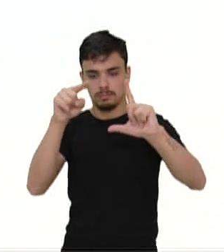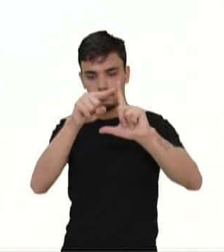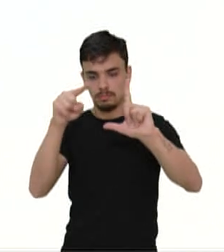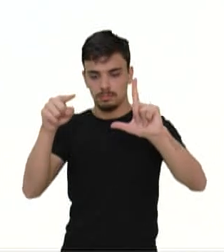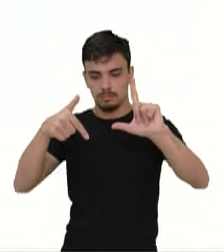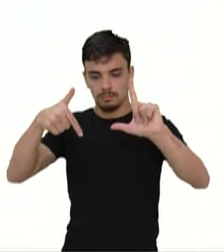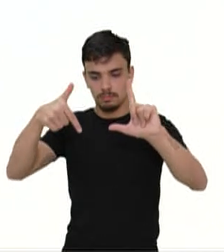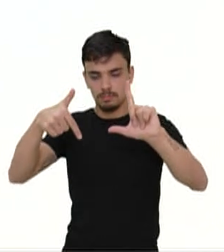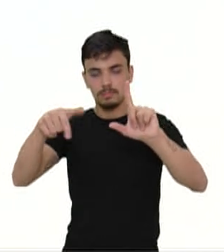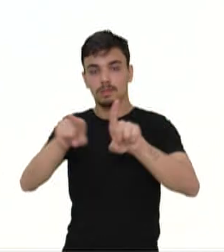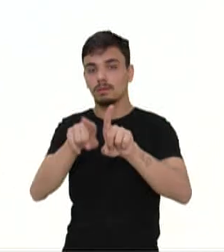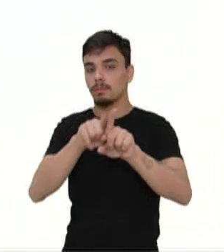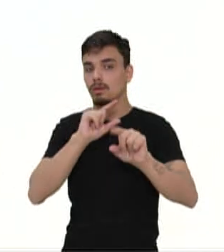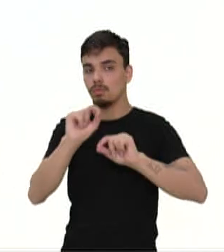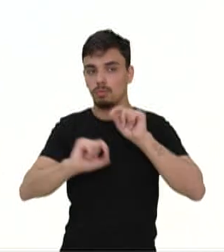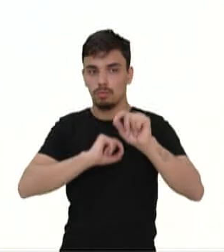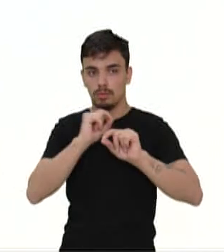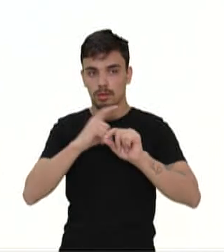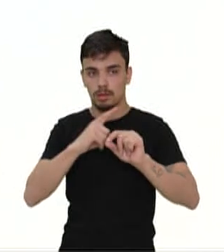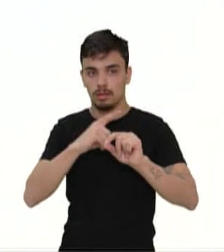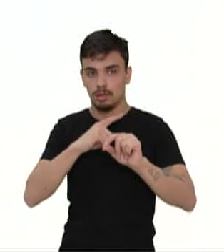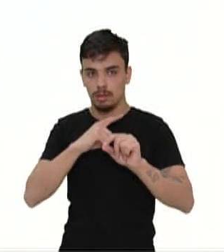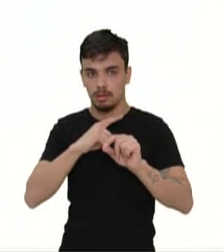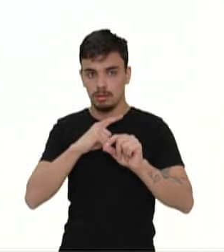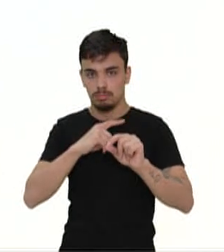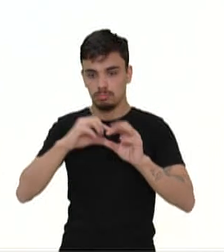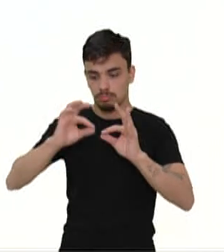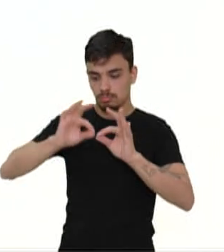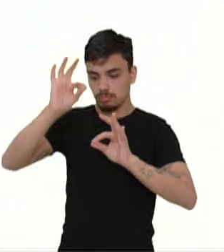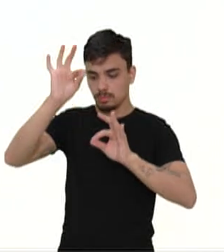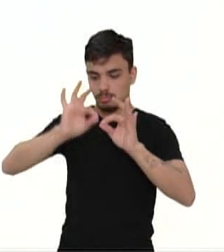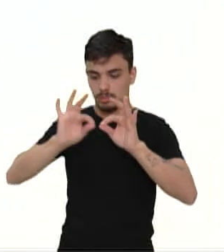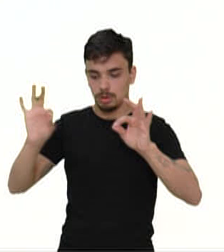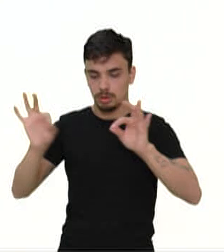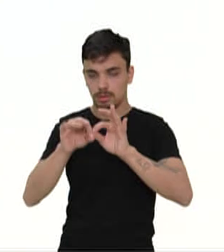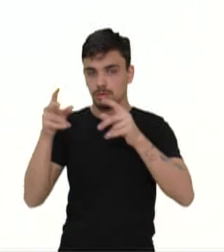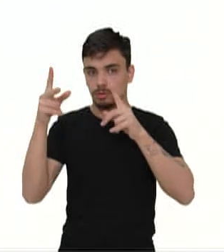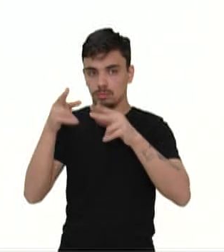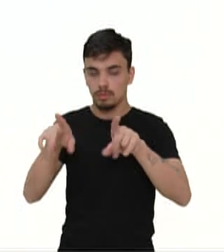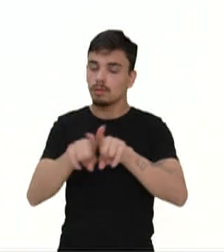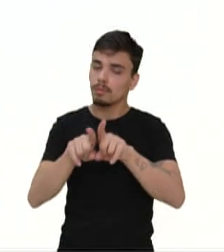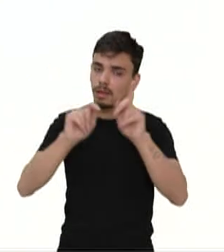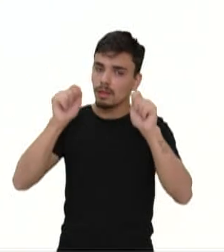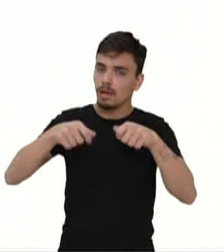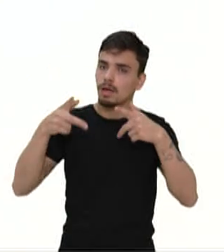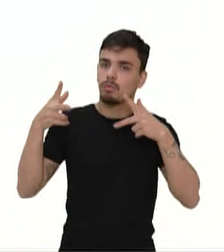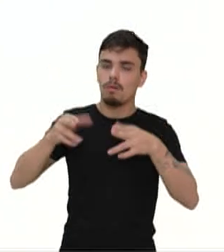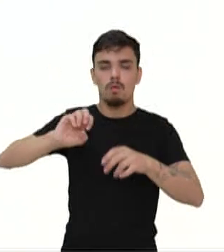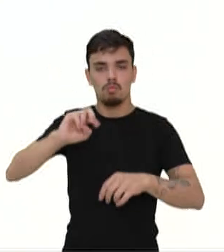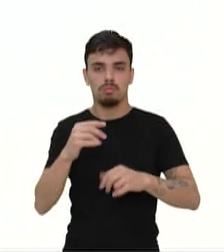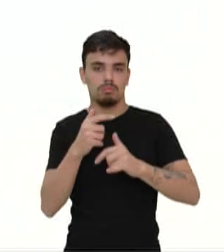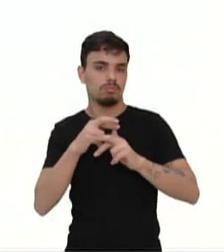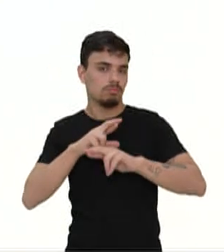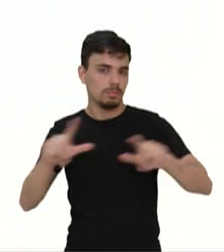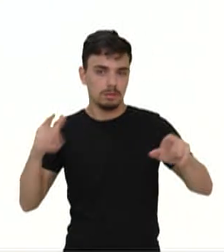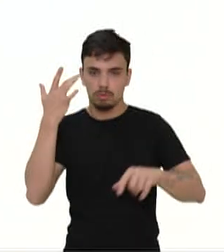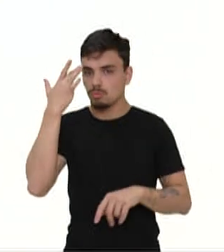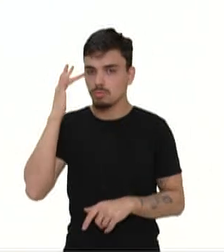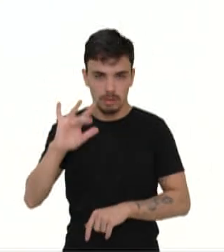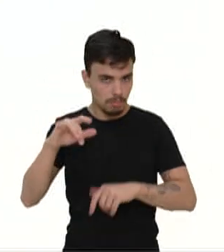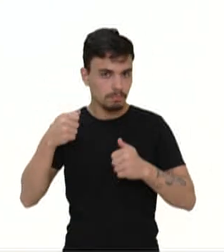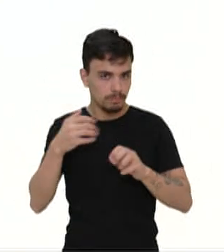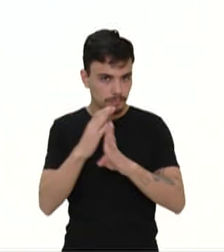do retângulo e esse tem a mesma medida, e aqui vai ser uma medida que pode ser igual ou diferente. Isso a gente não sabe ainda,